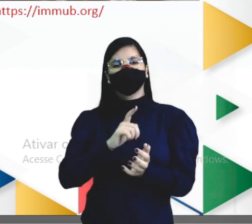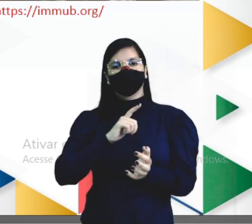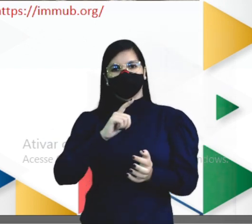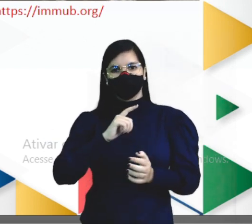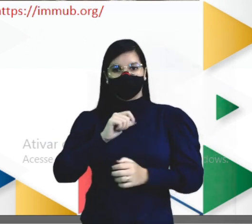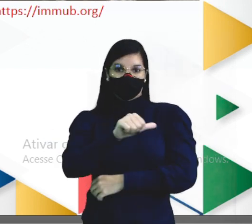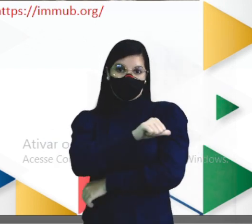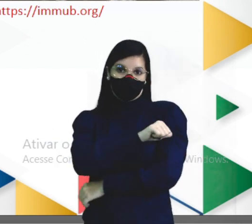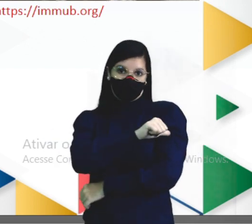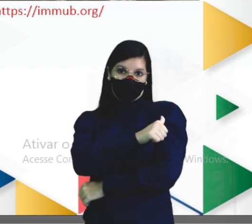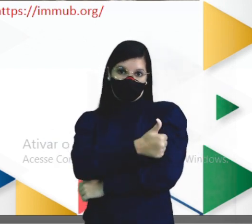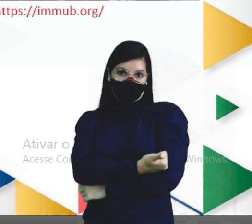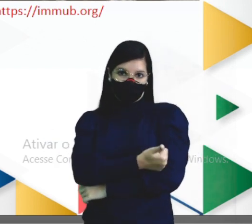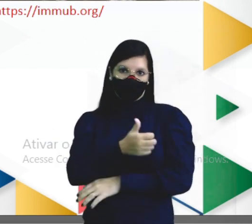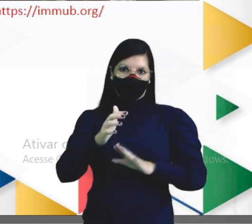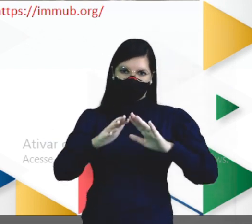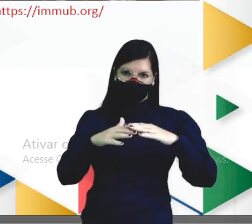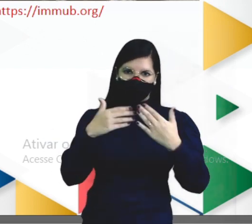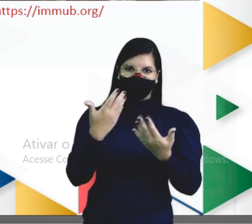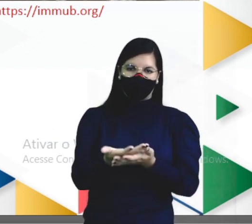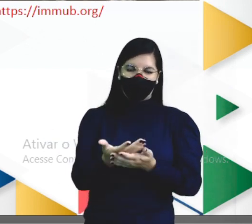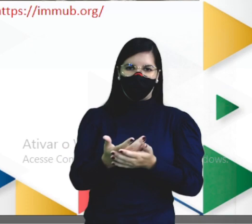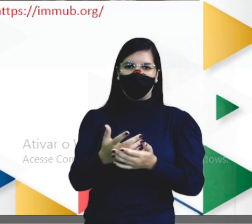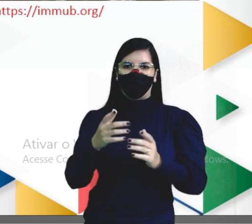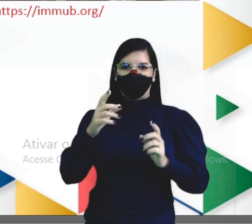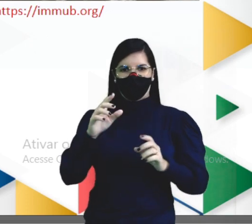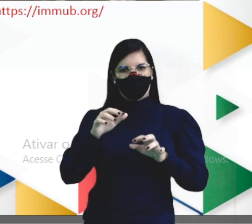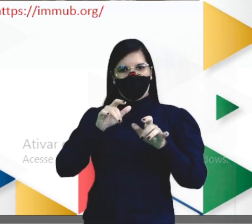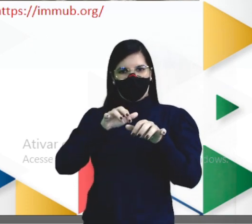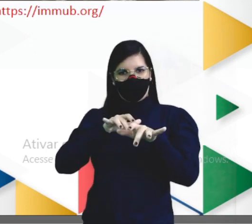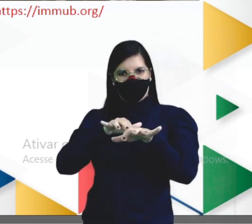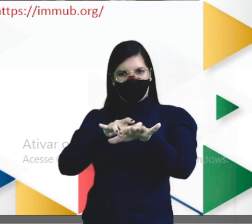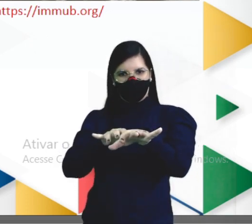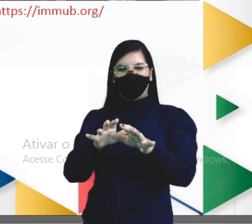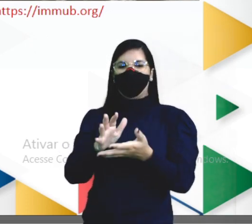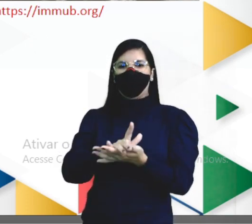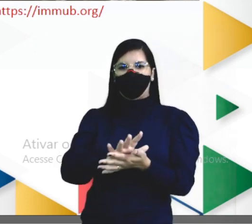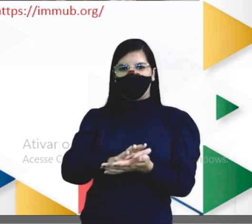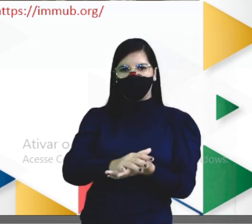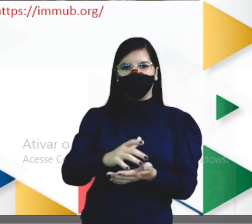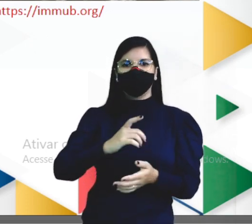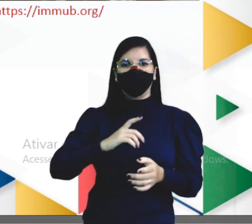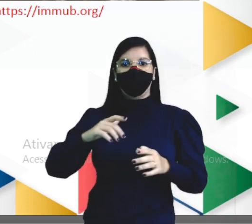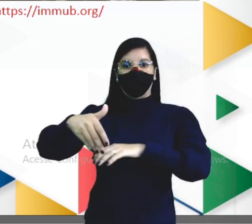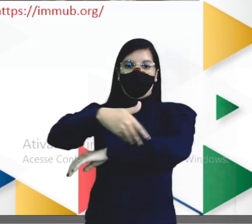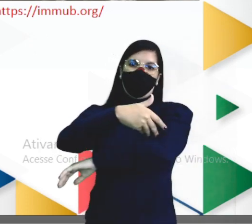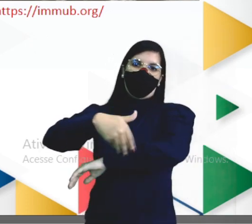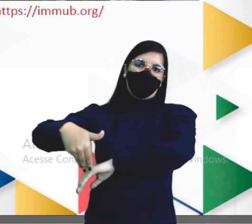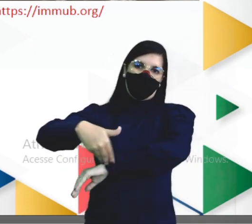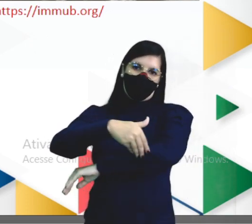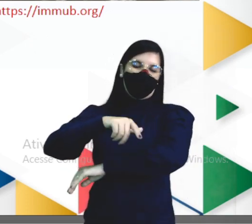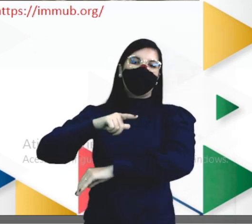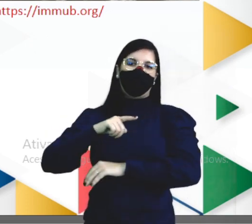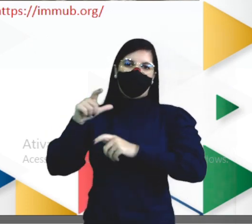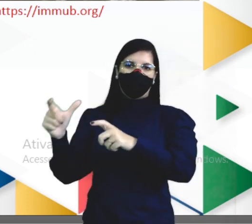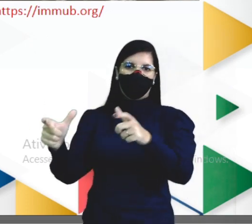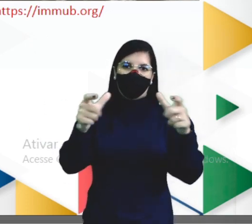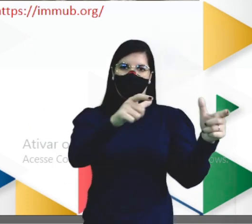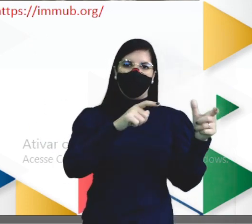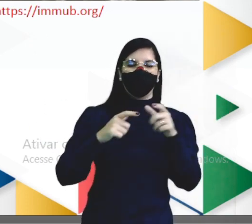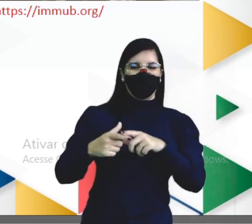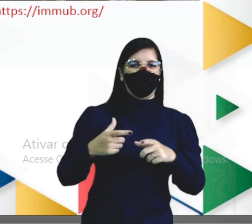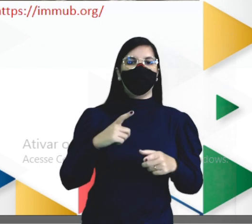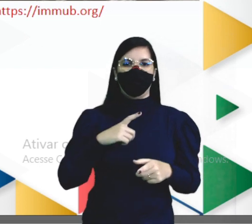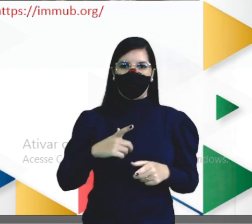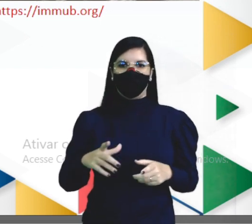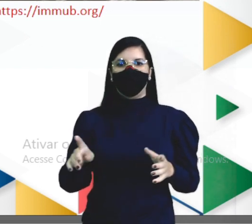no Rio de Janeiro, além das escolas de samba, já tem o carnaval de rua. E antes de ser inventadas as